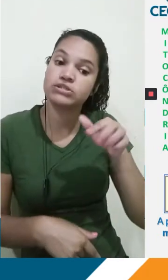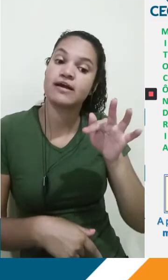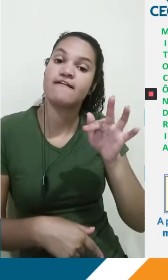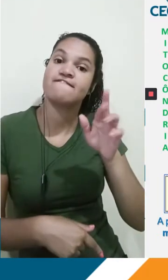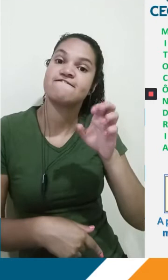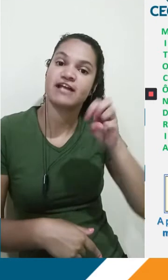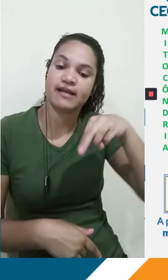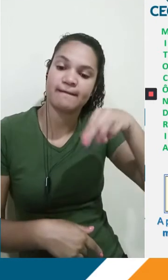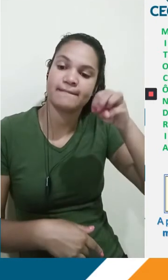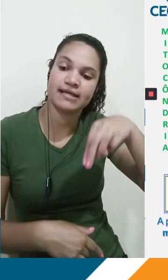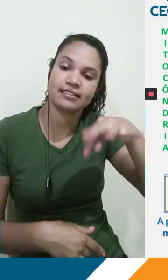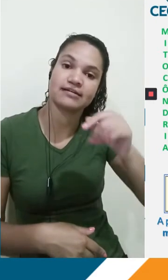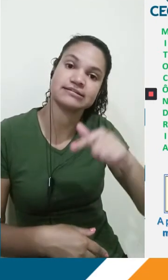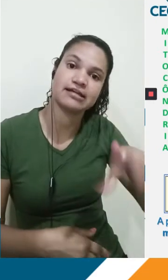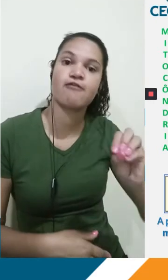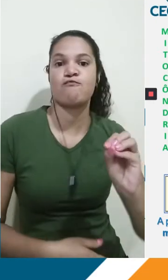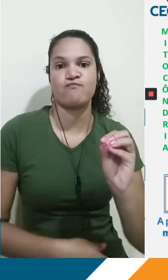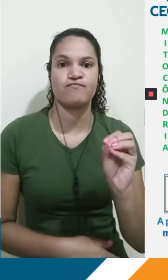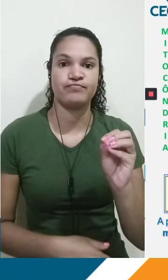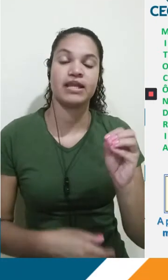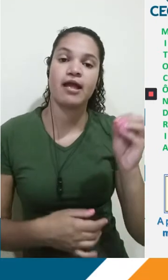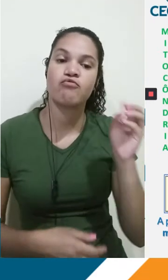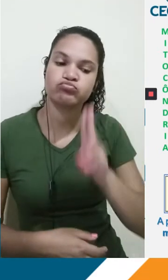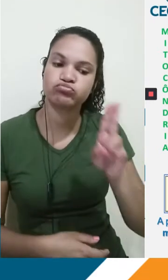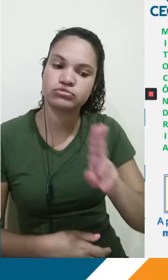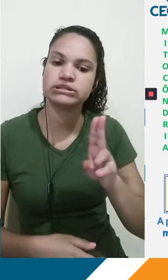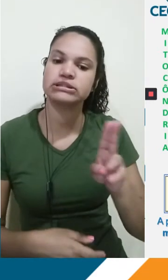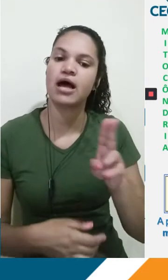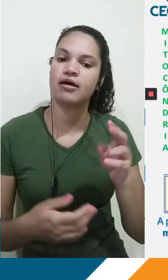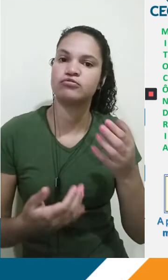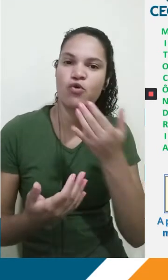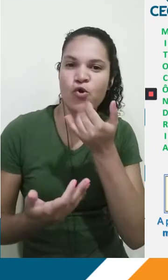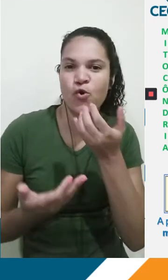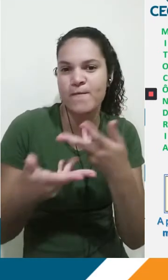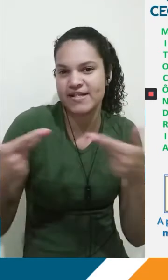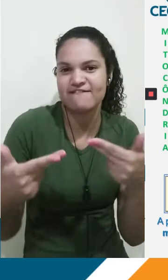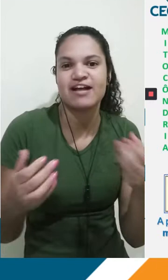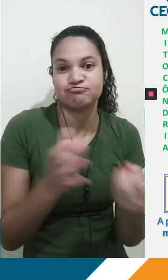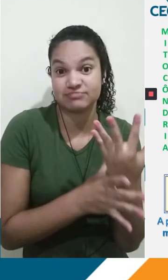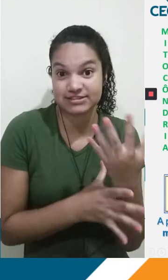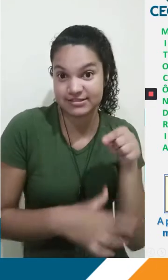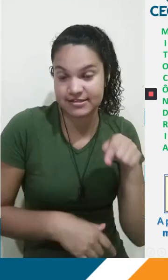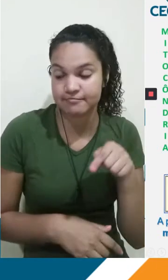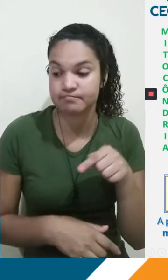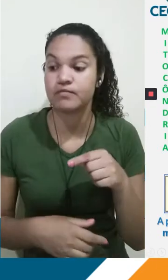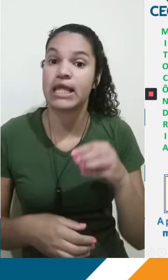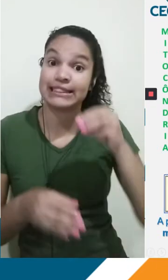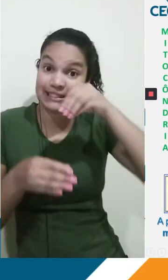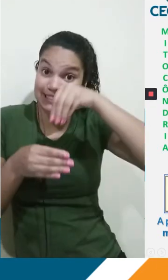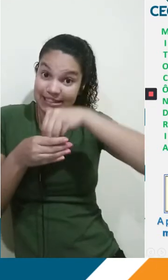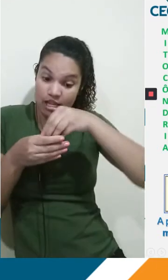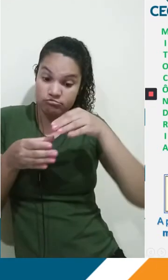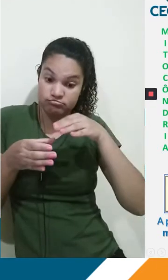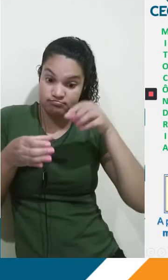aplicações, melhor dizendo, acho que fica melhor dizendo, aplicações em biotecnologia do processo de fermentação. E dentro da